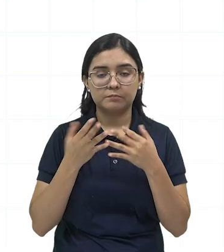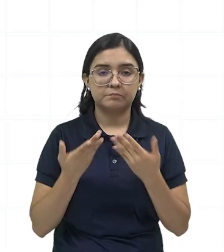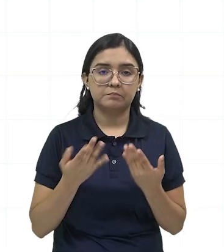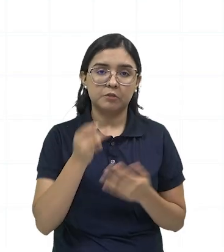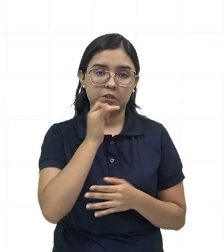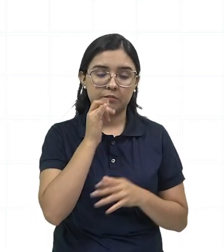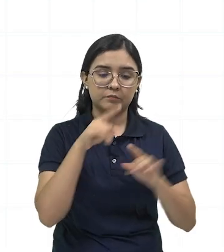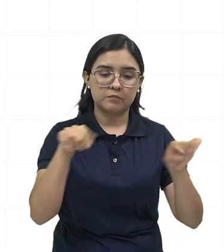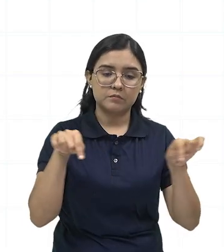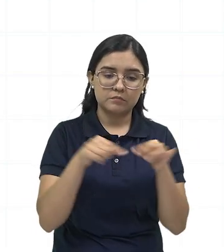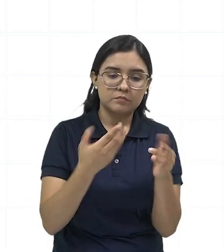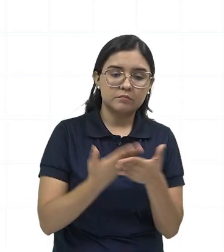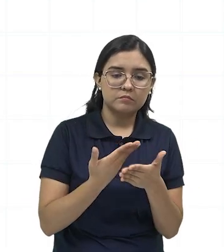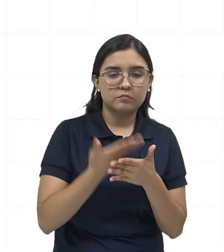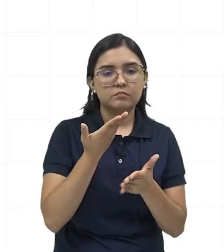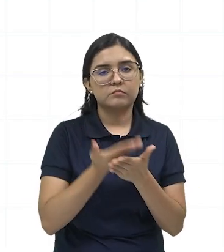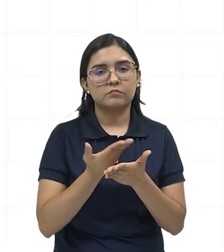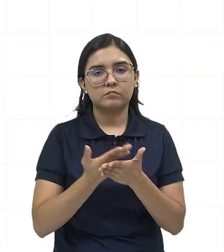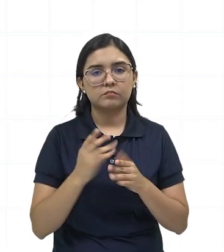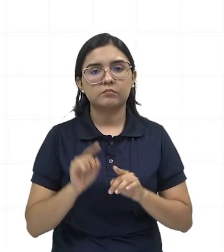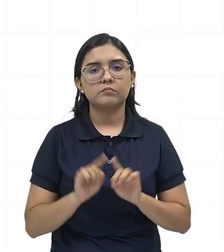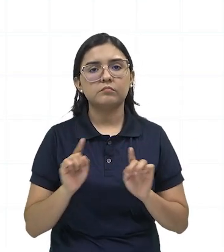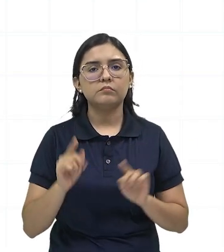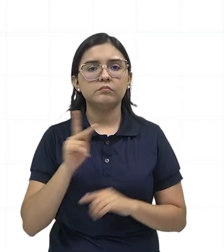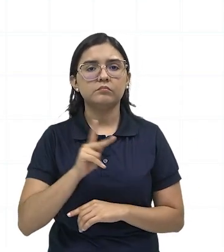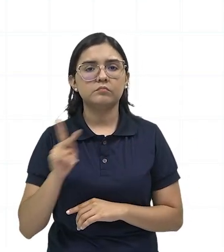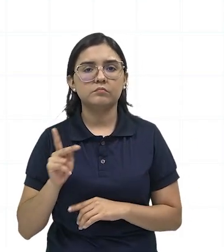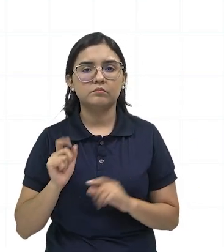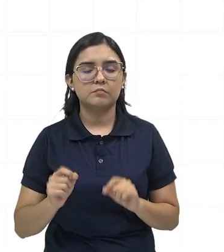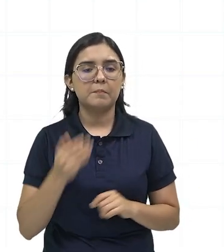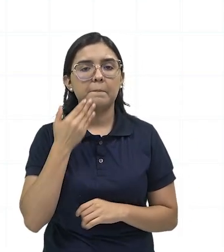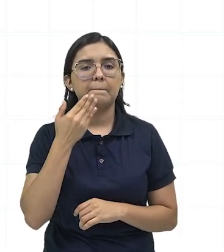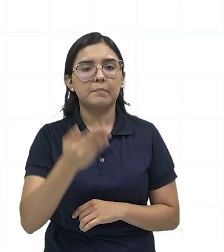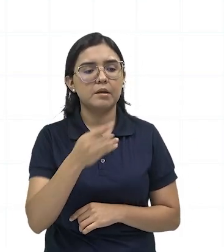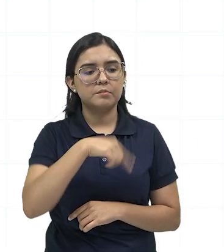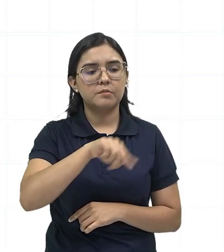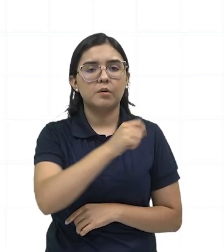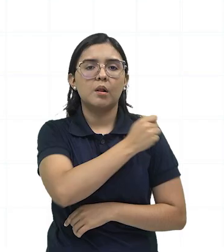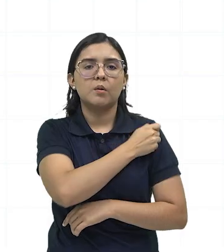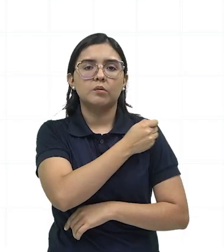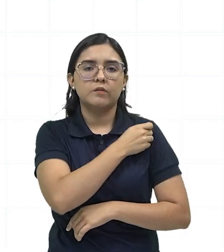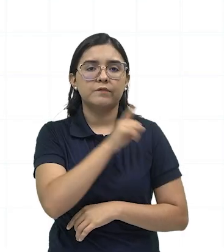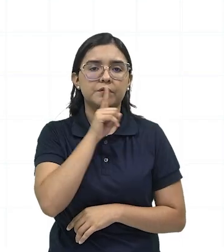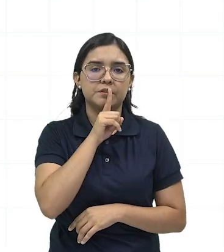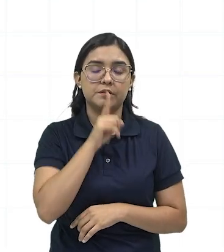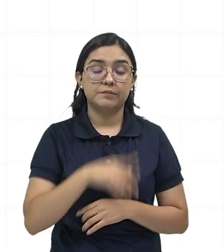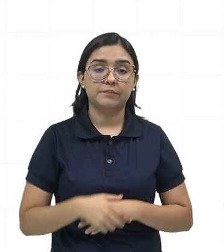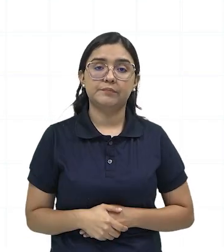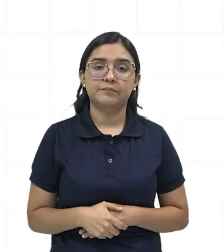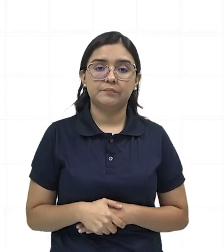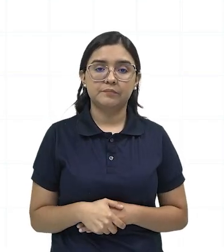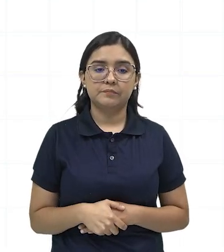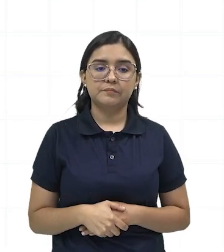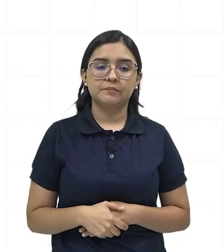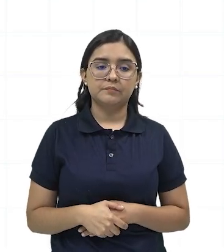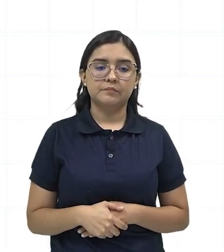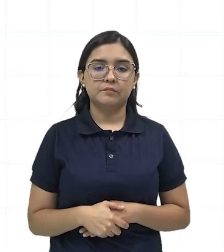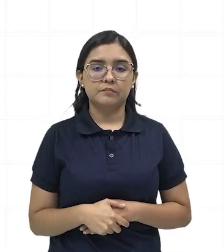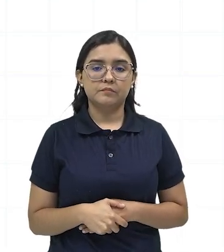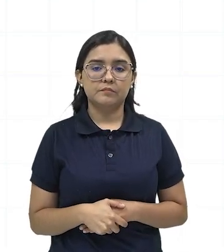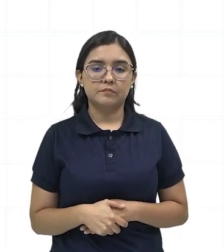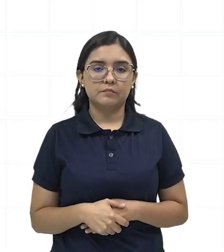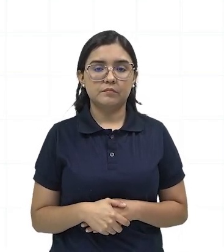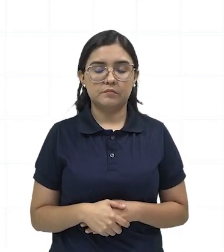estão na sala, estão estudando, e de repente a professora, né, pede para a turma ficar em silêncio. Turmas,